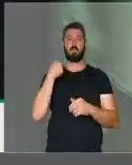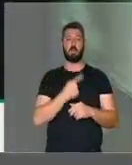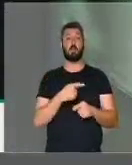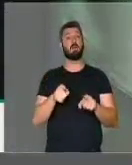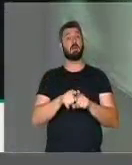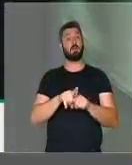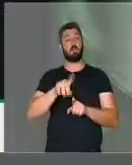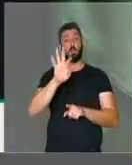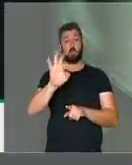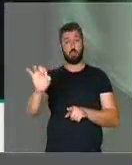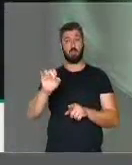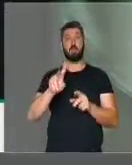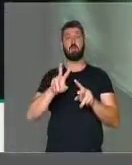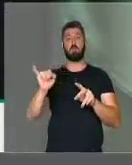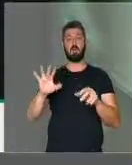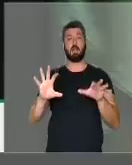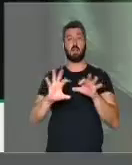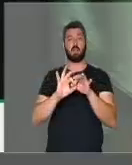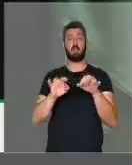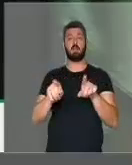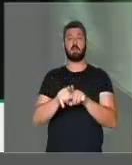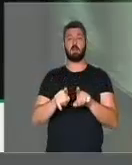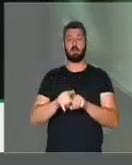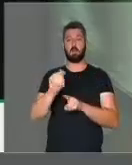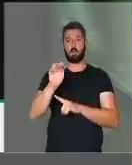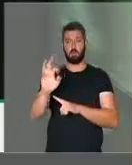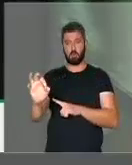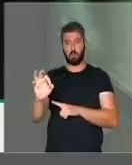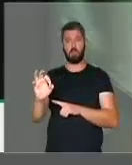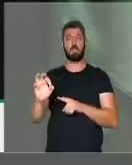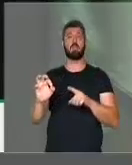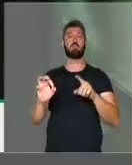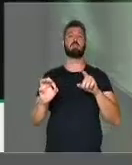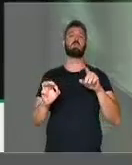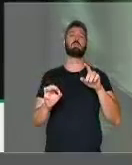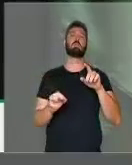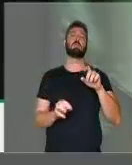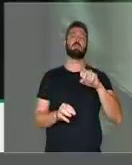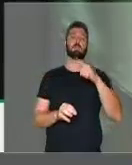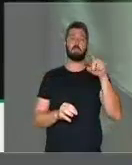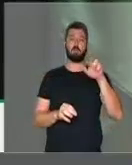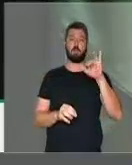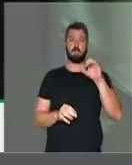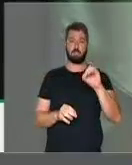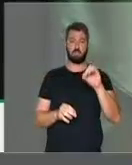e Tocantins, que vai fazer a interligação Tocantins, São Francisco, Tocantins.